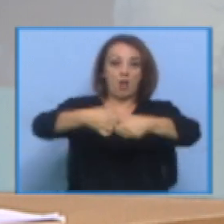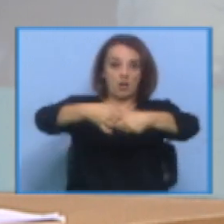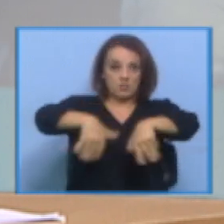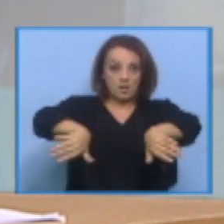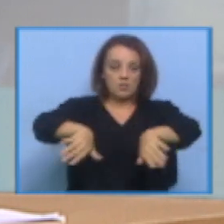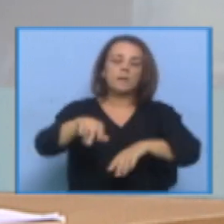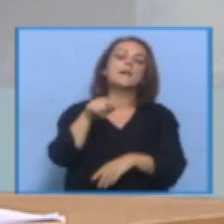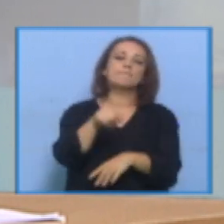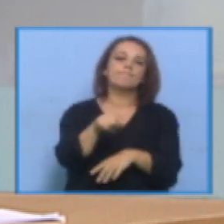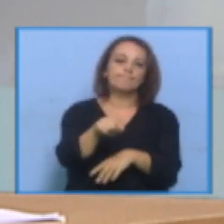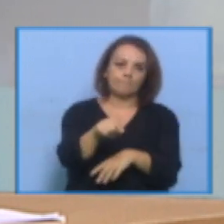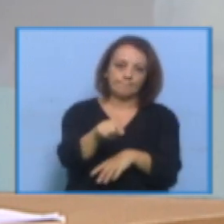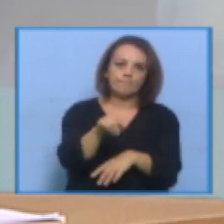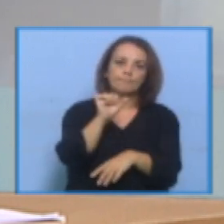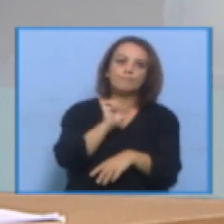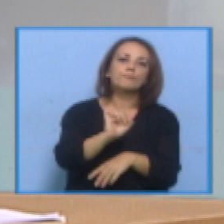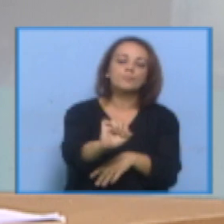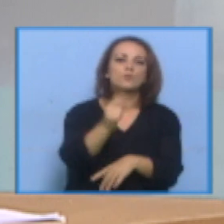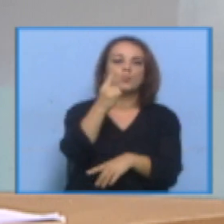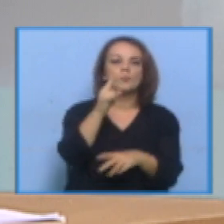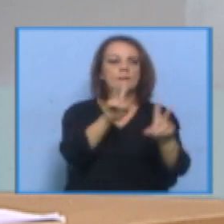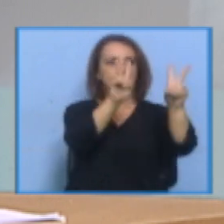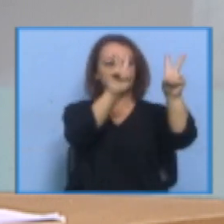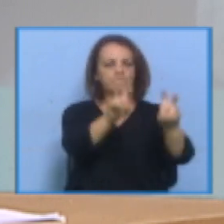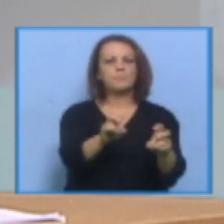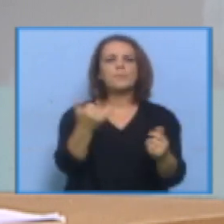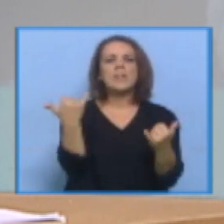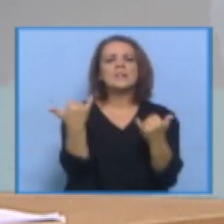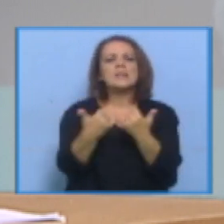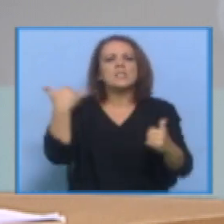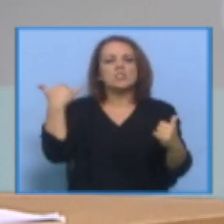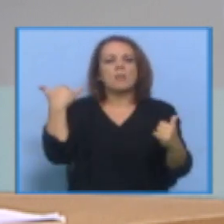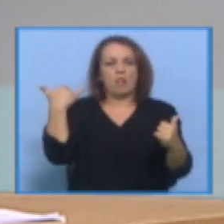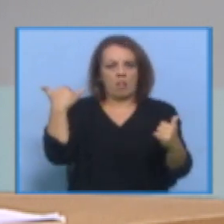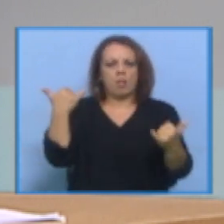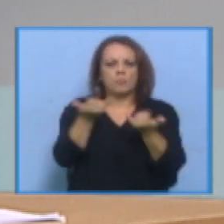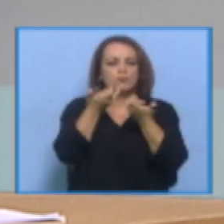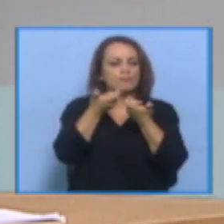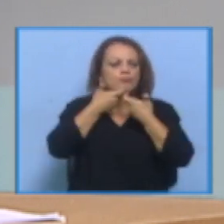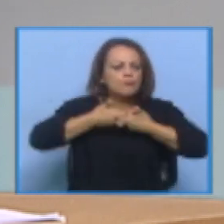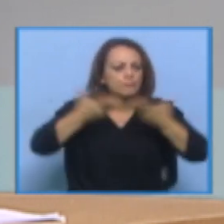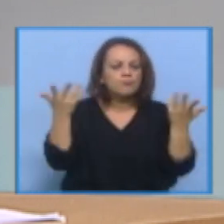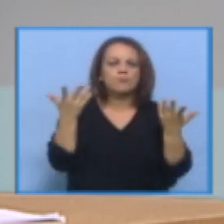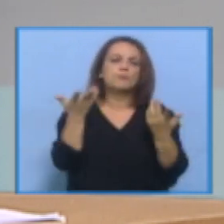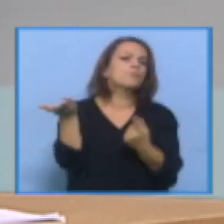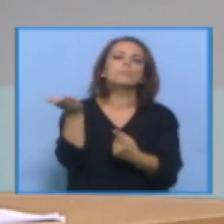uma pasta para a digitalização. A digitalização vai fazer face, por